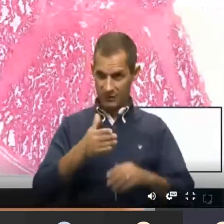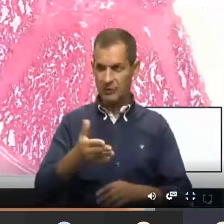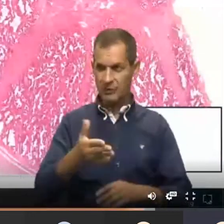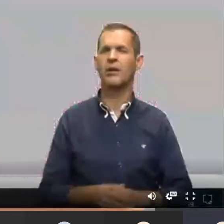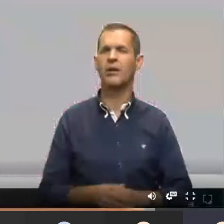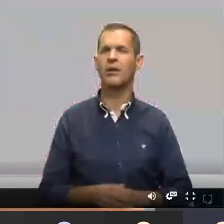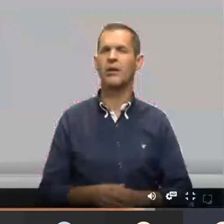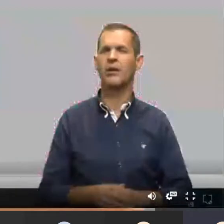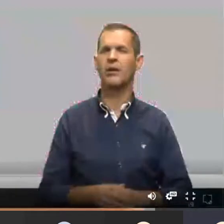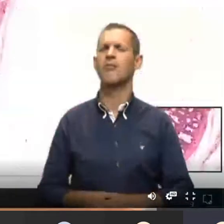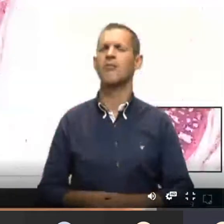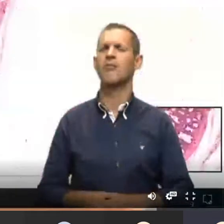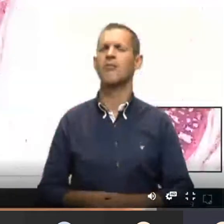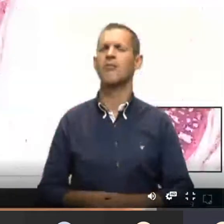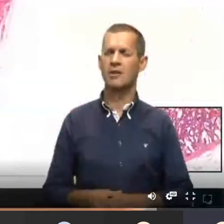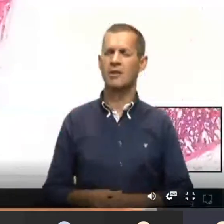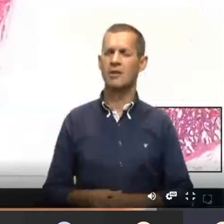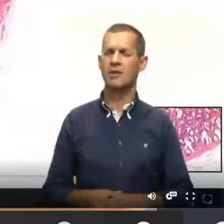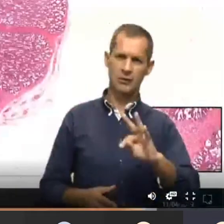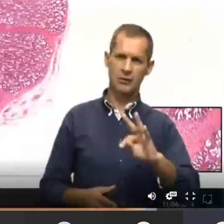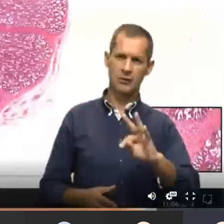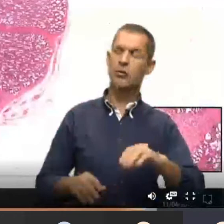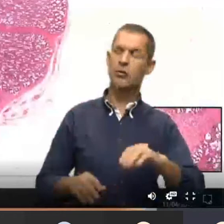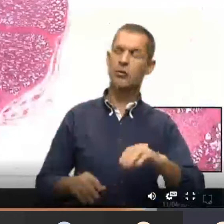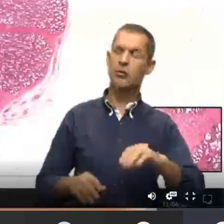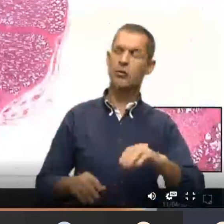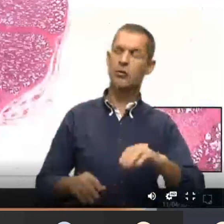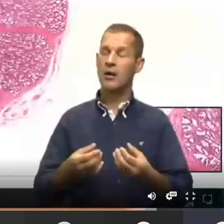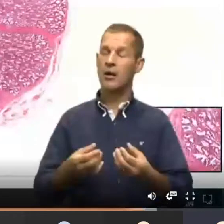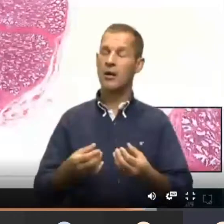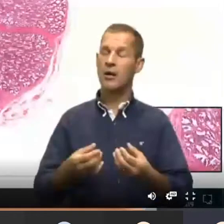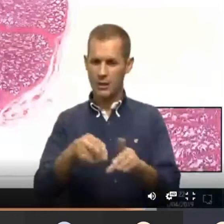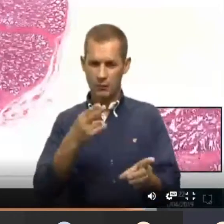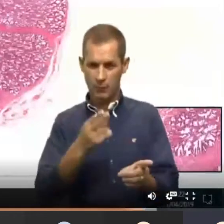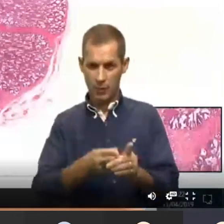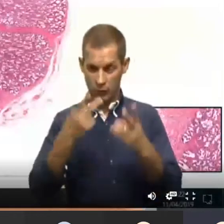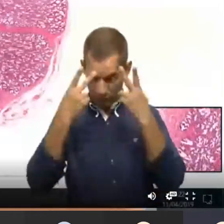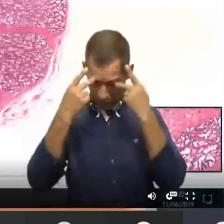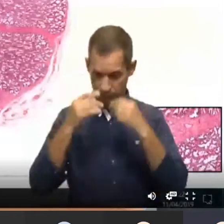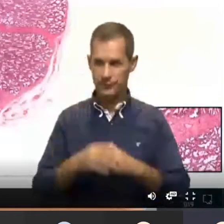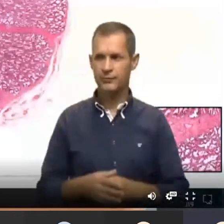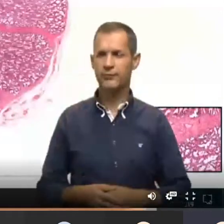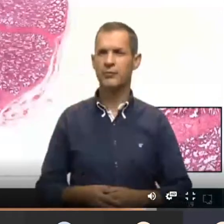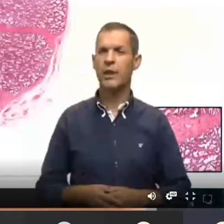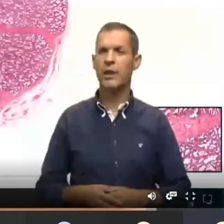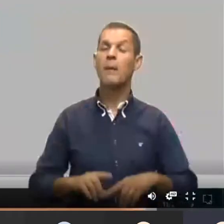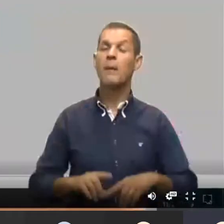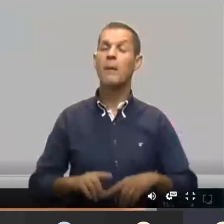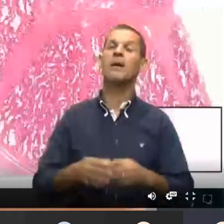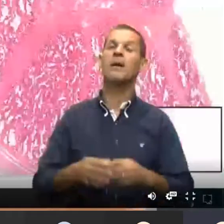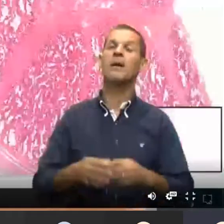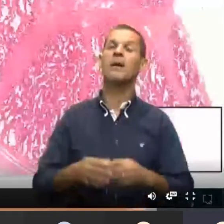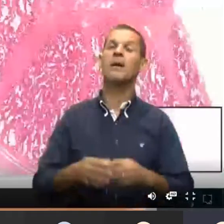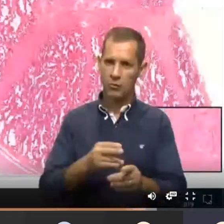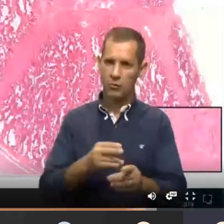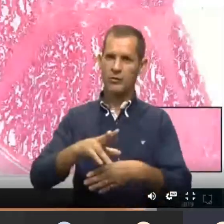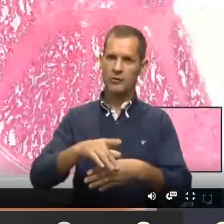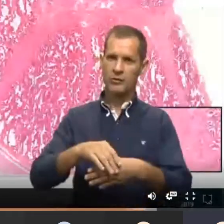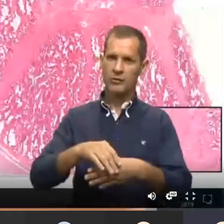verem a diferença do estroma mais cortical da próstata normal com a